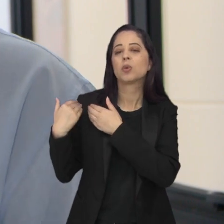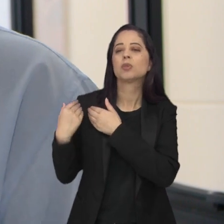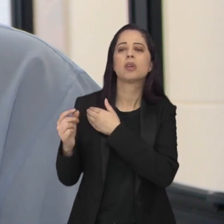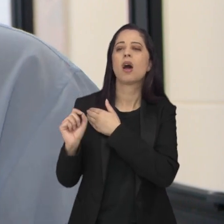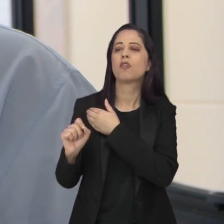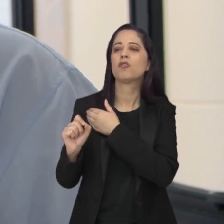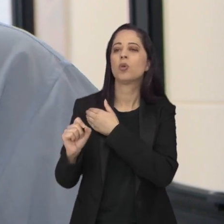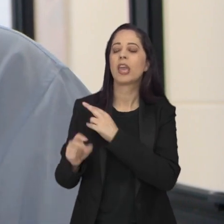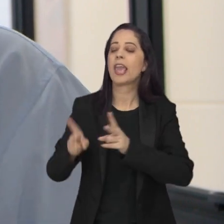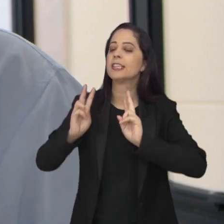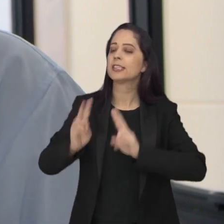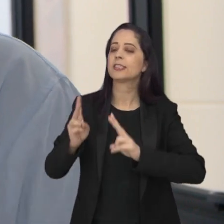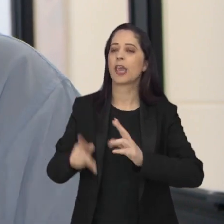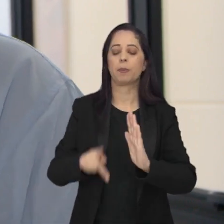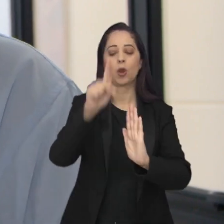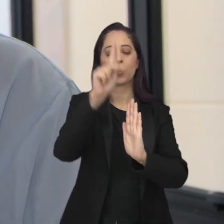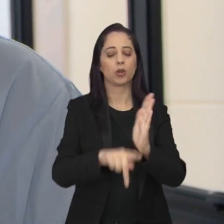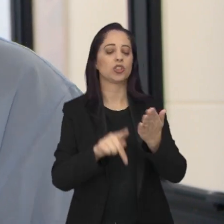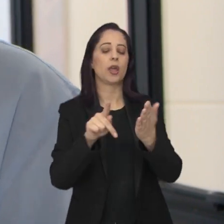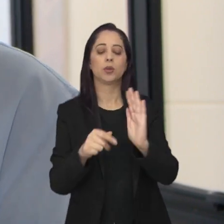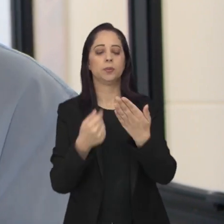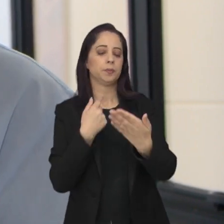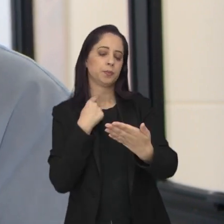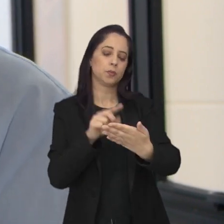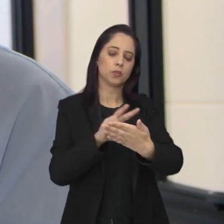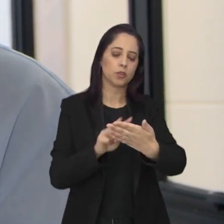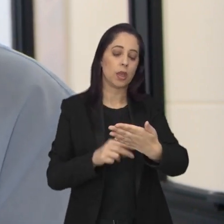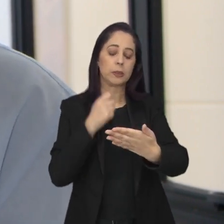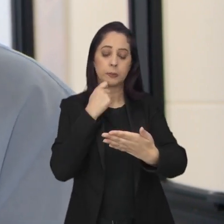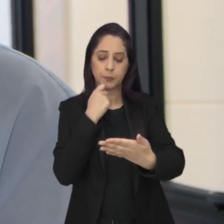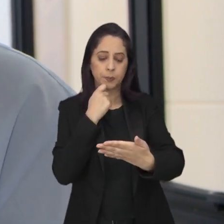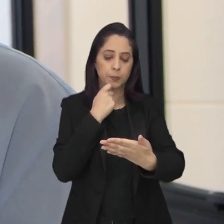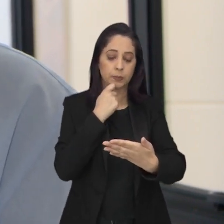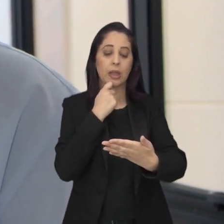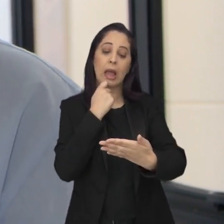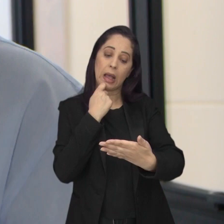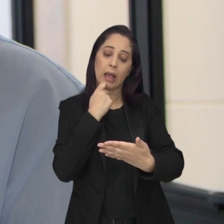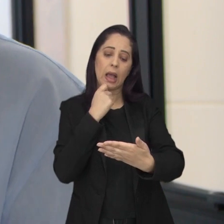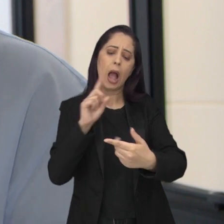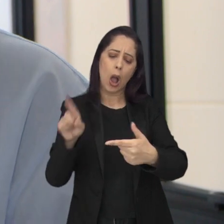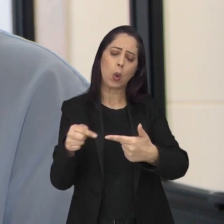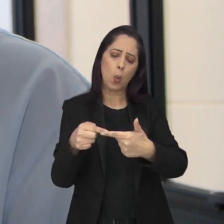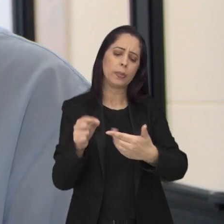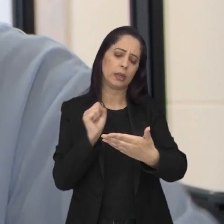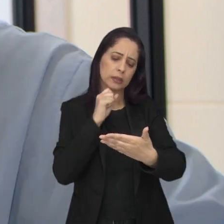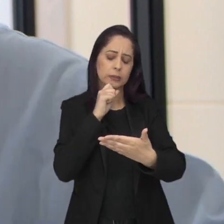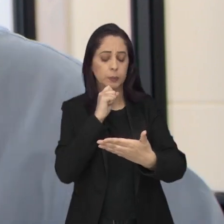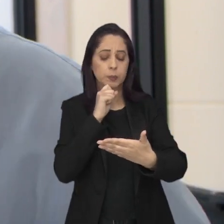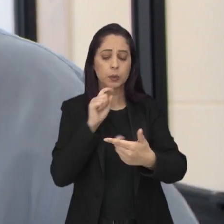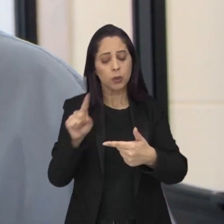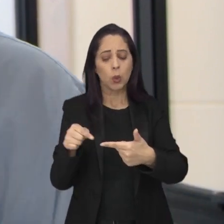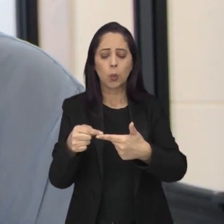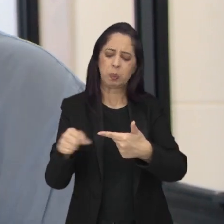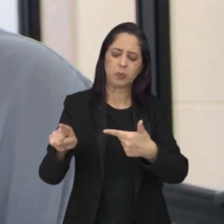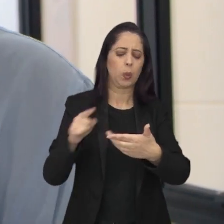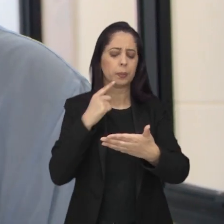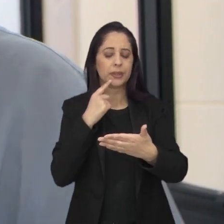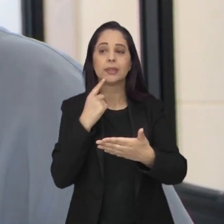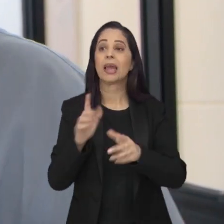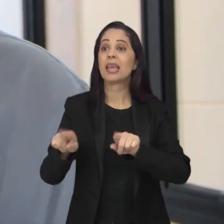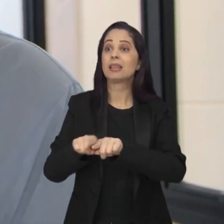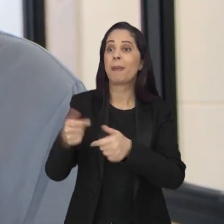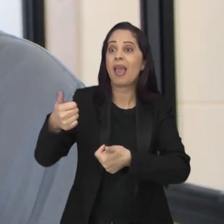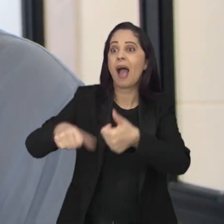que é olhar para a parte financeira do projeto, se ele está adequado ao que a legislação pede, né, que tem vários requisitos,